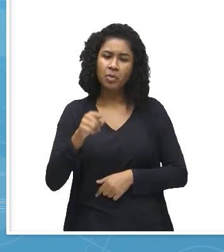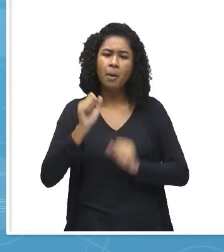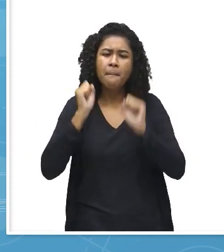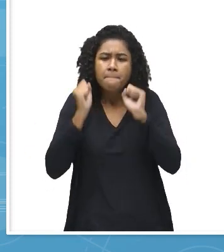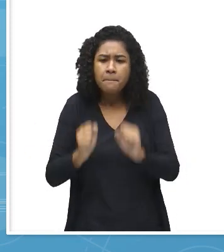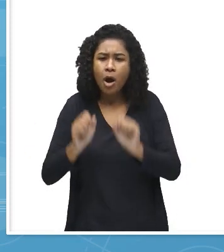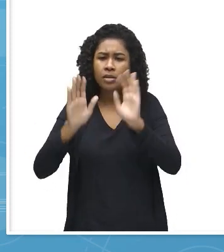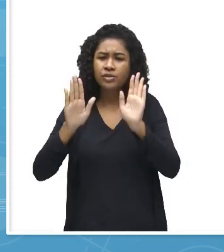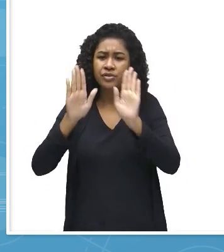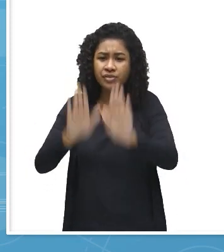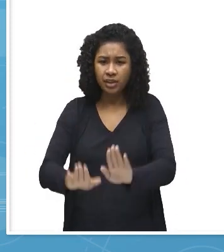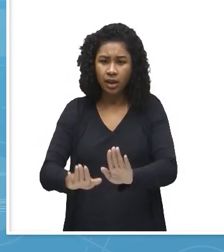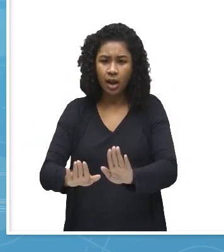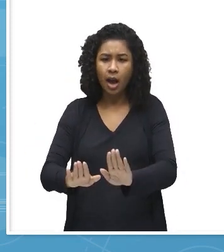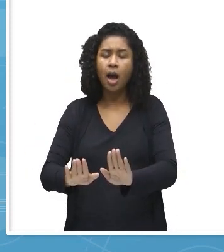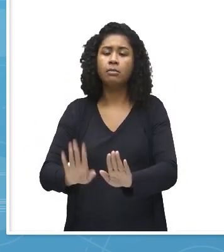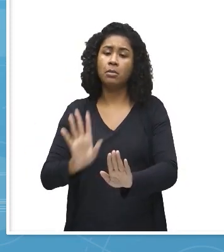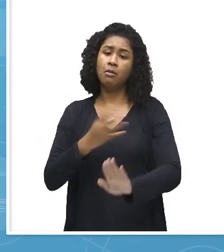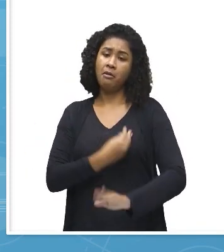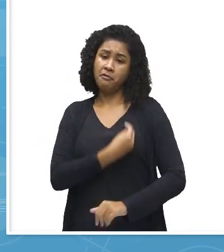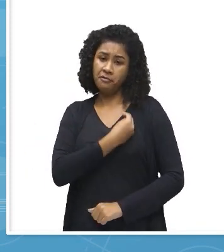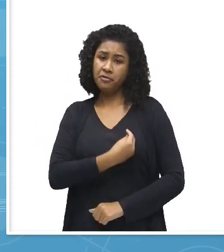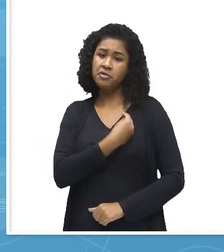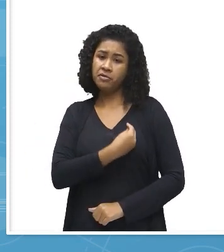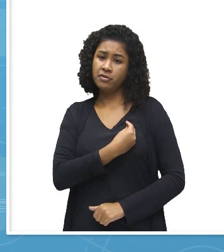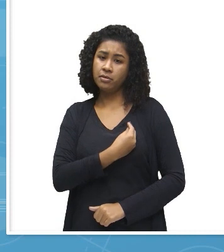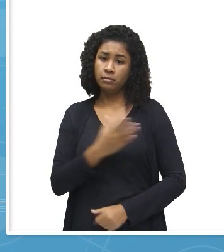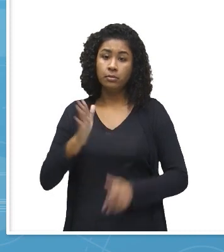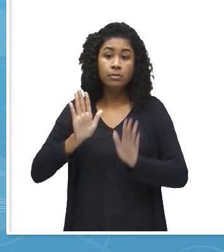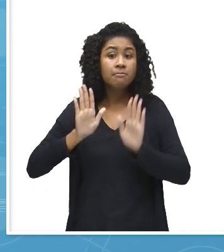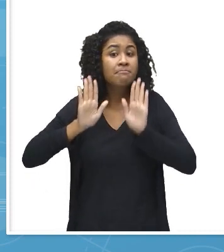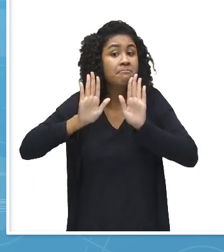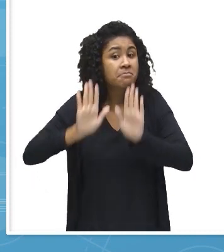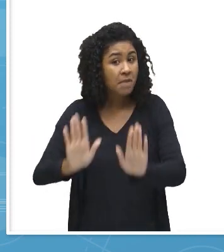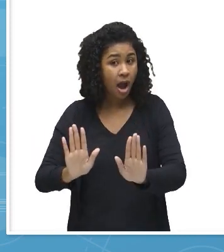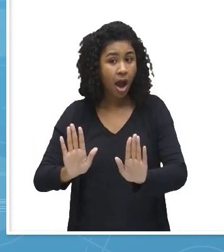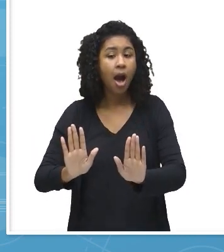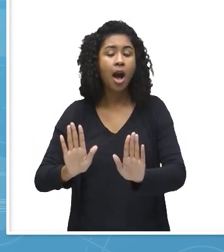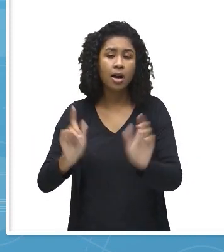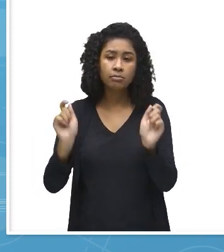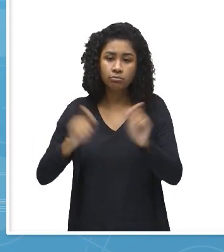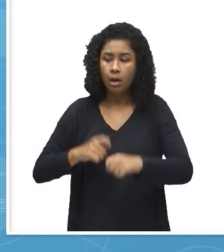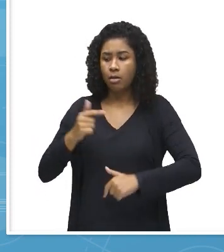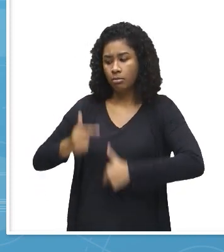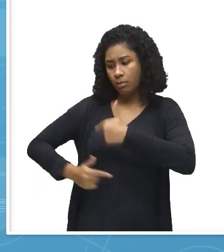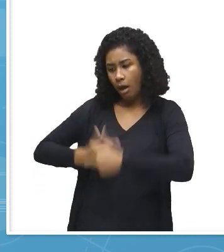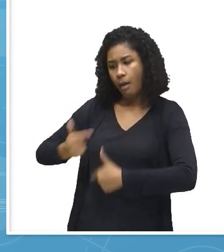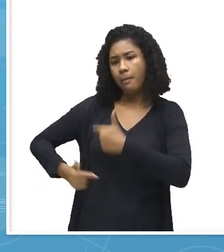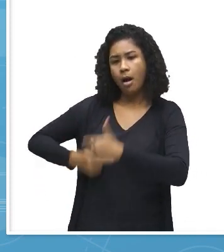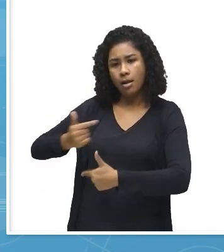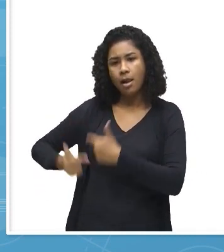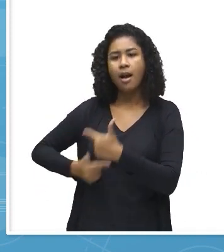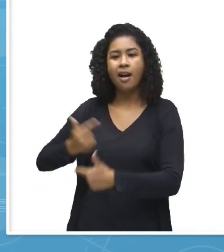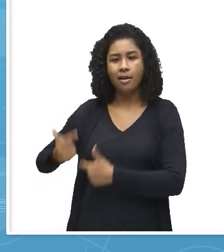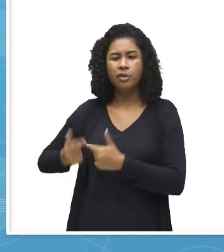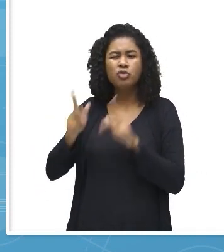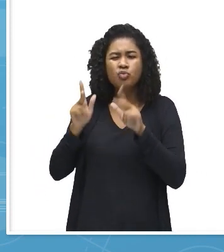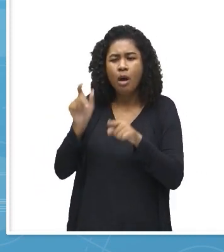para sobreviver, mas usufruía da terra e prestava